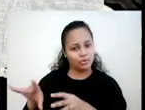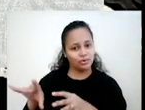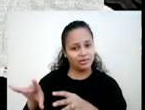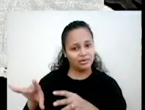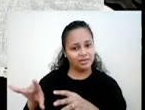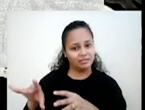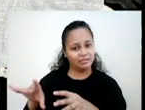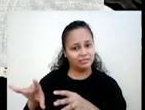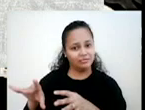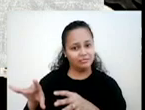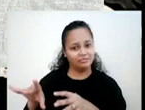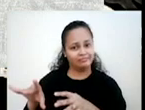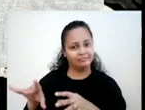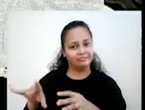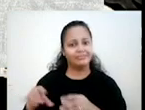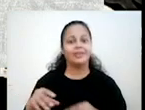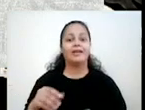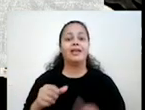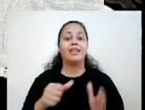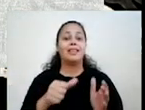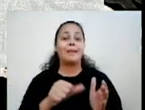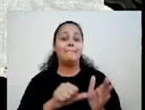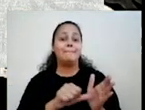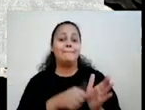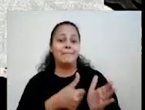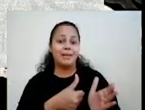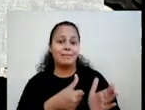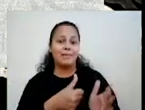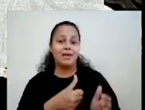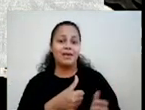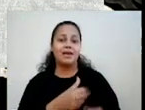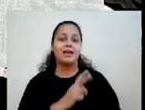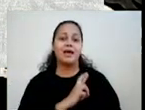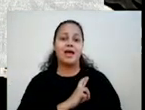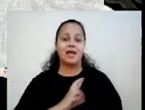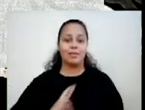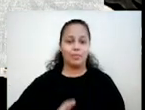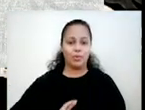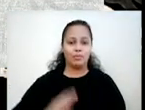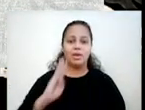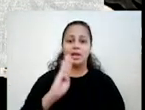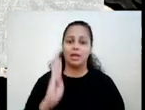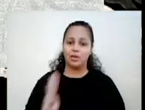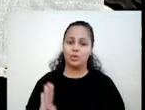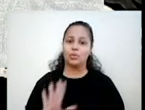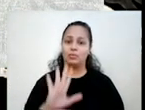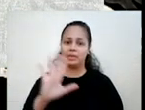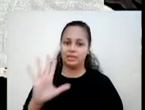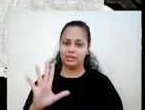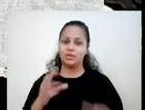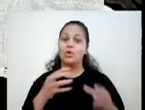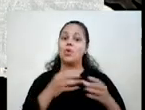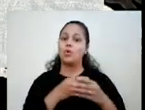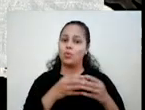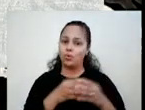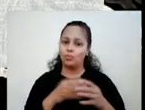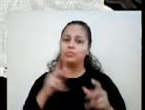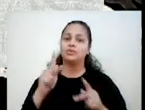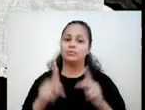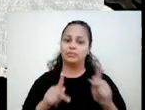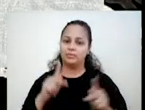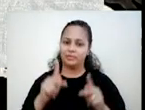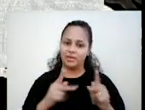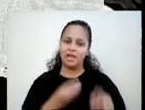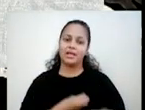excluídos do período chamado Primeira República do Brasil, né? Grupos de populares que